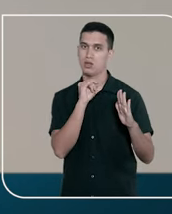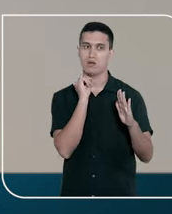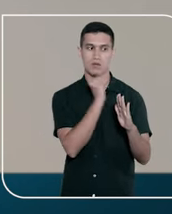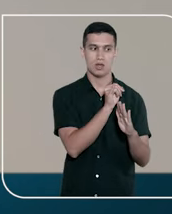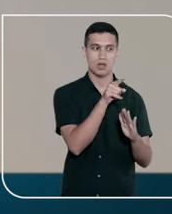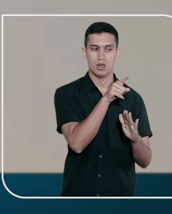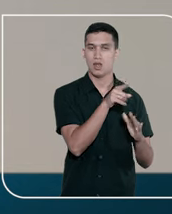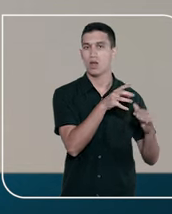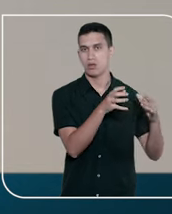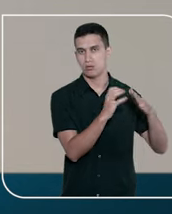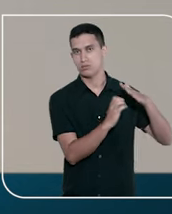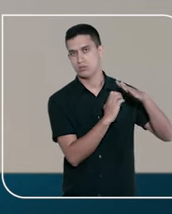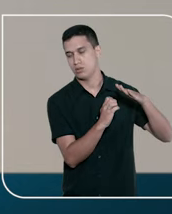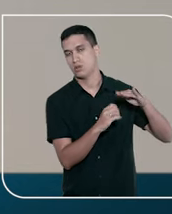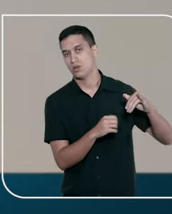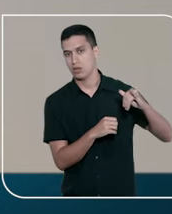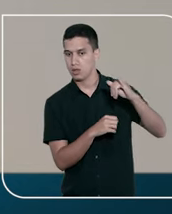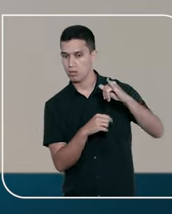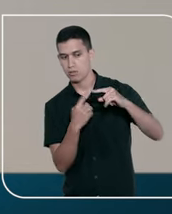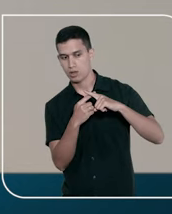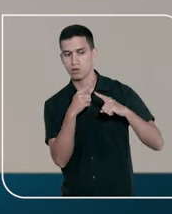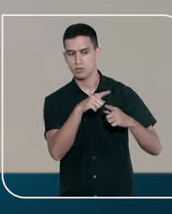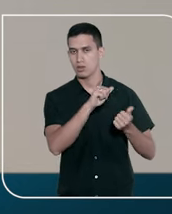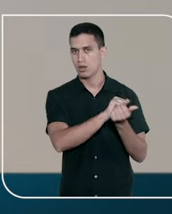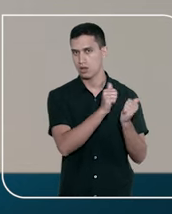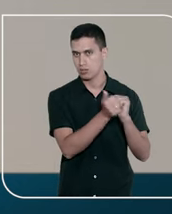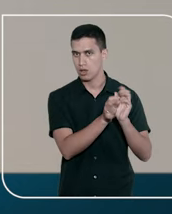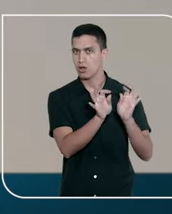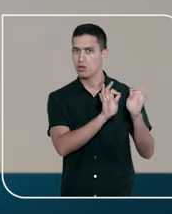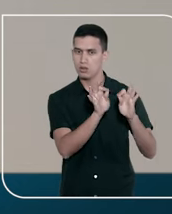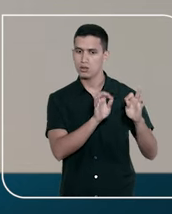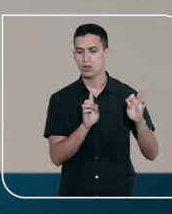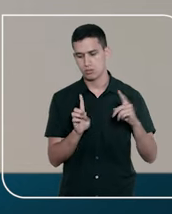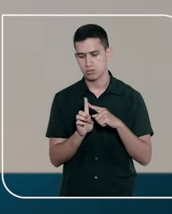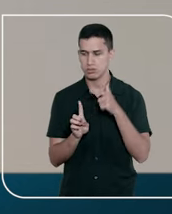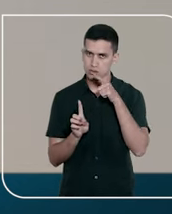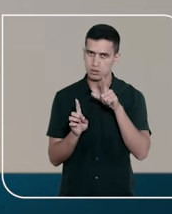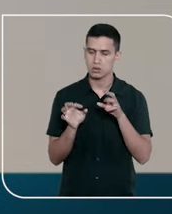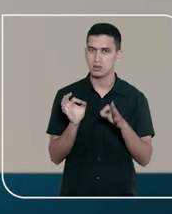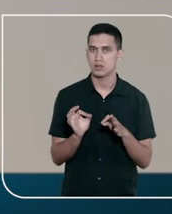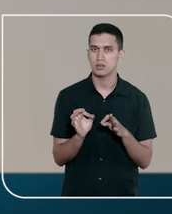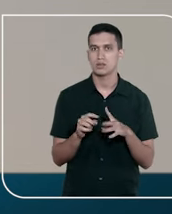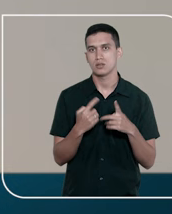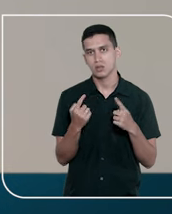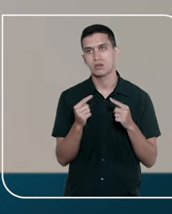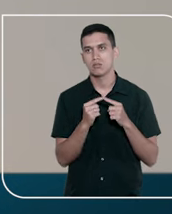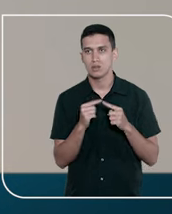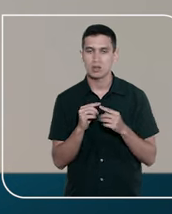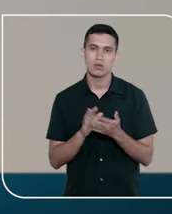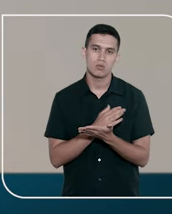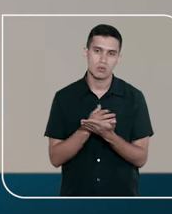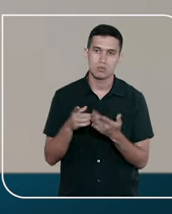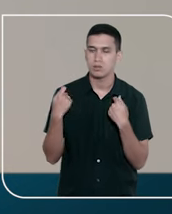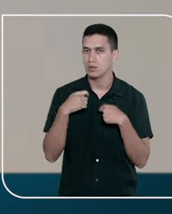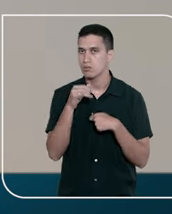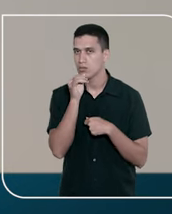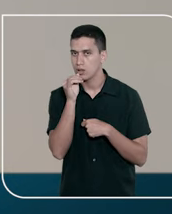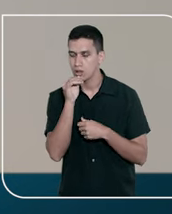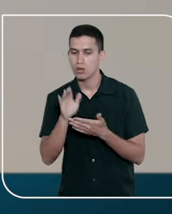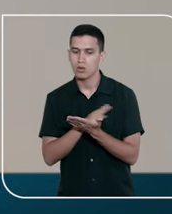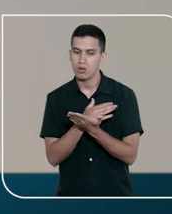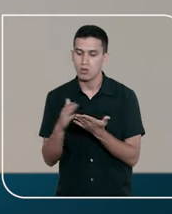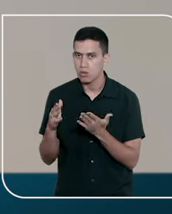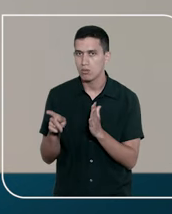medidas sejam tomadas e possa esse passageiro ser acomodado. Isso se aplica a passageiros que necessitam de equipamentos